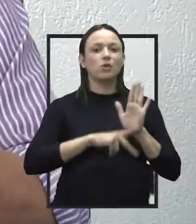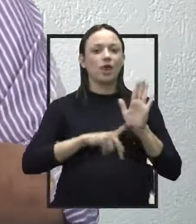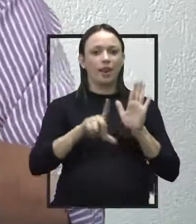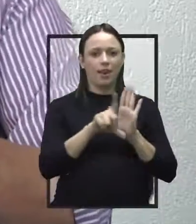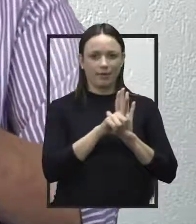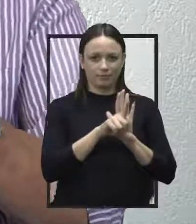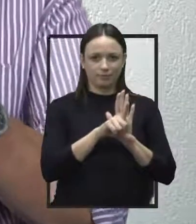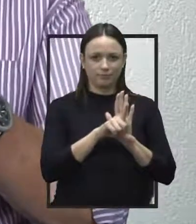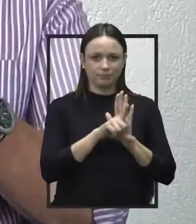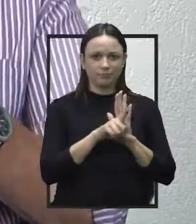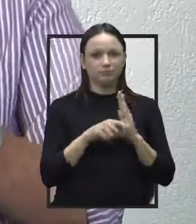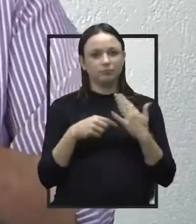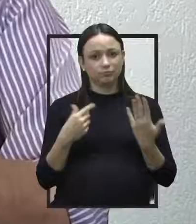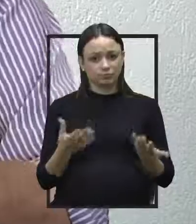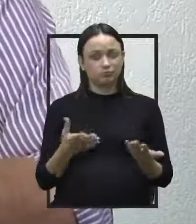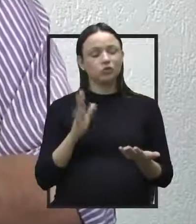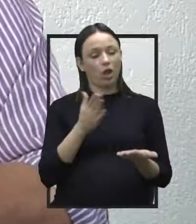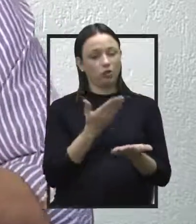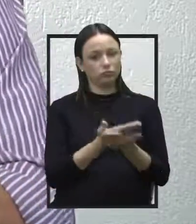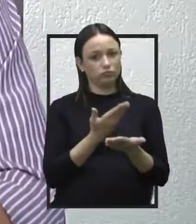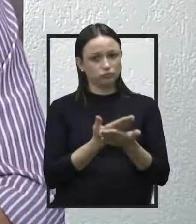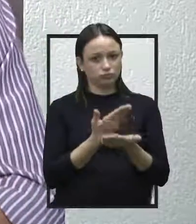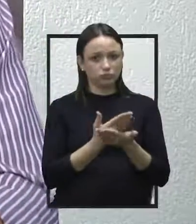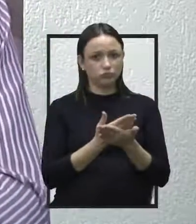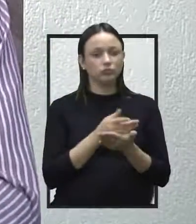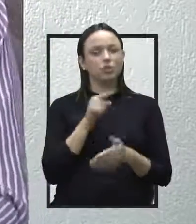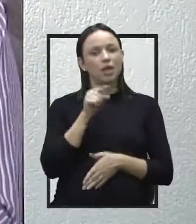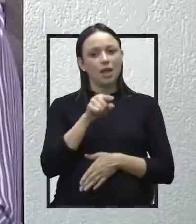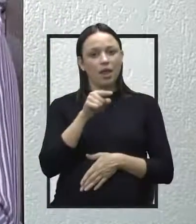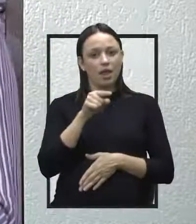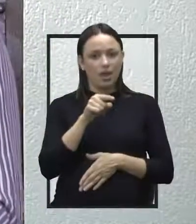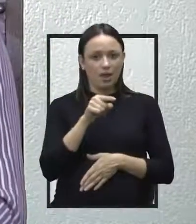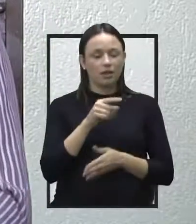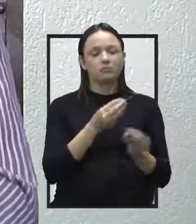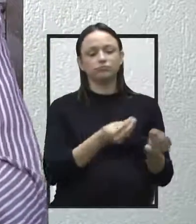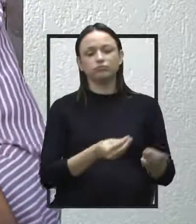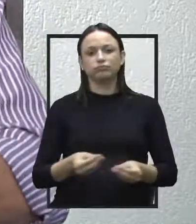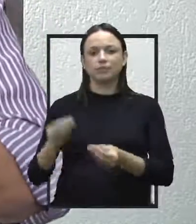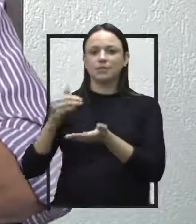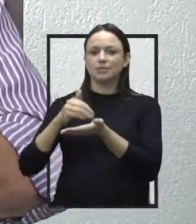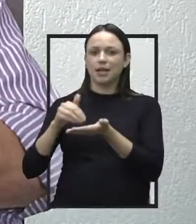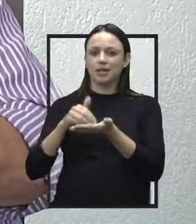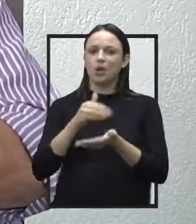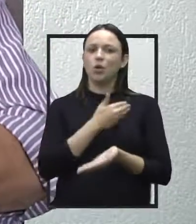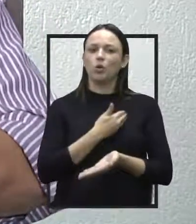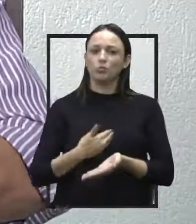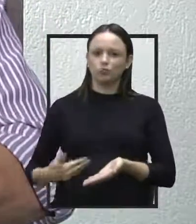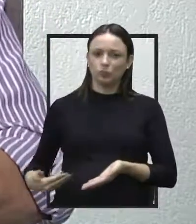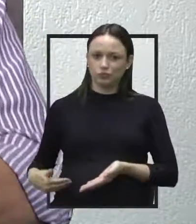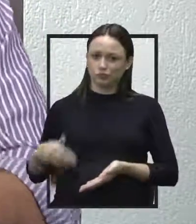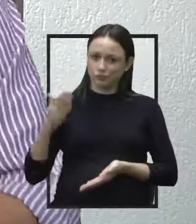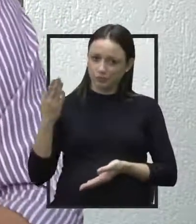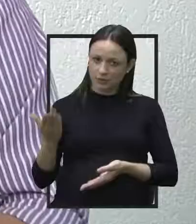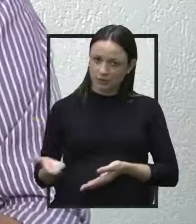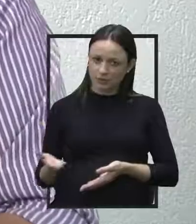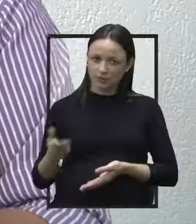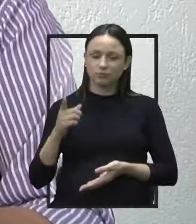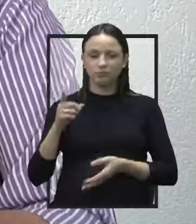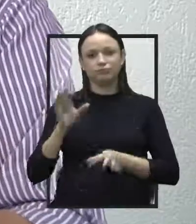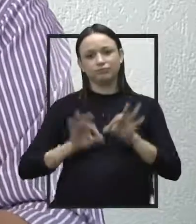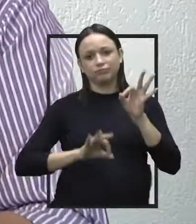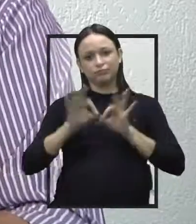de lei. Quer dizer, já houve um estudo e ela encaminhou à Secretaria de Governo, que é a responsável